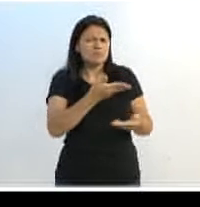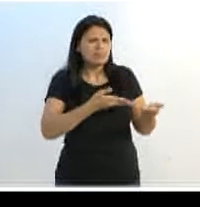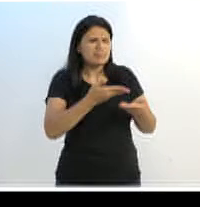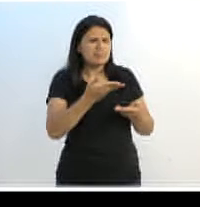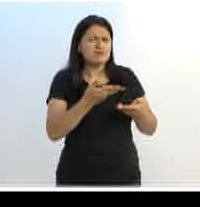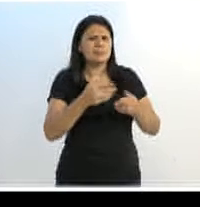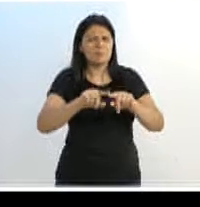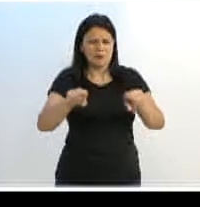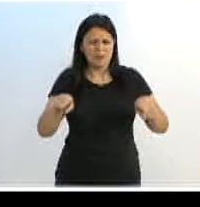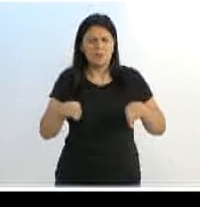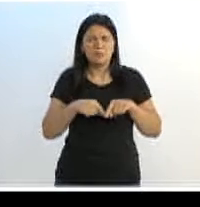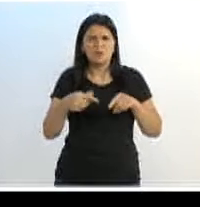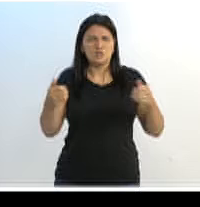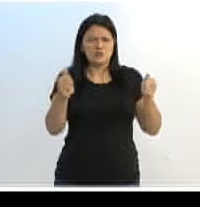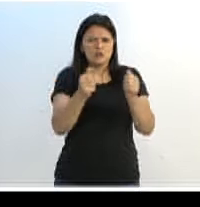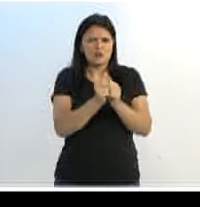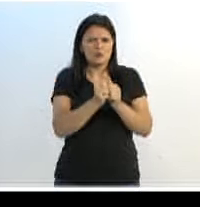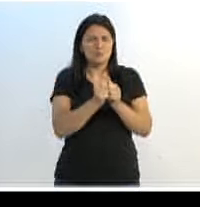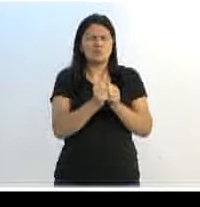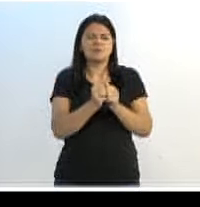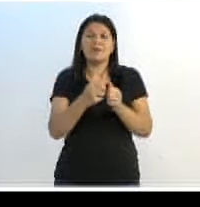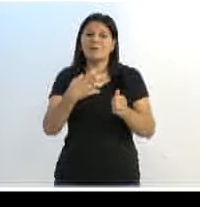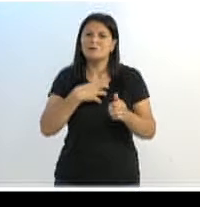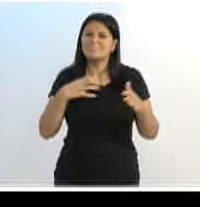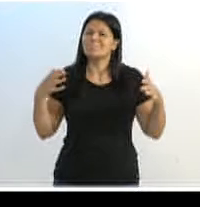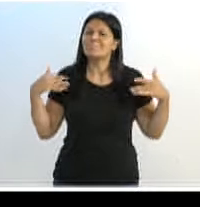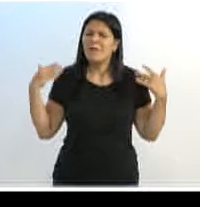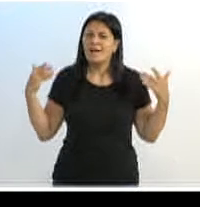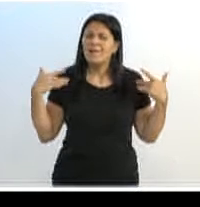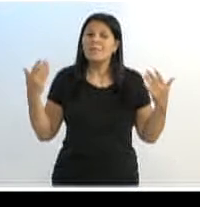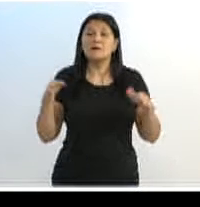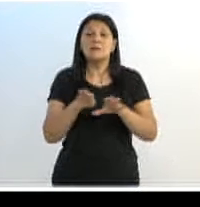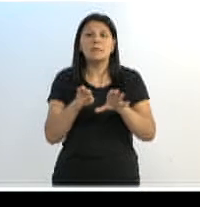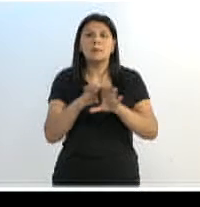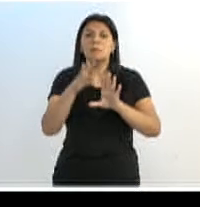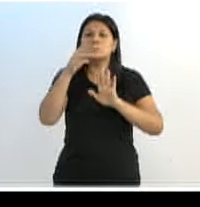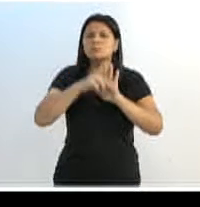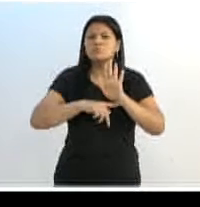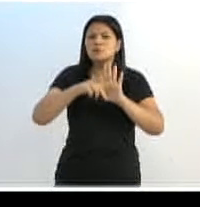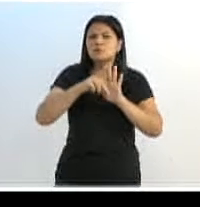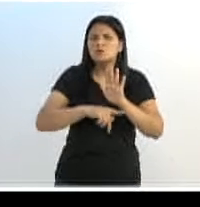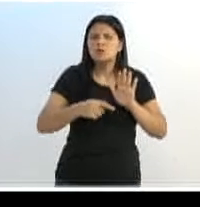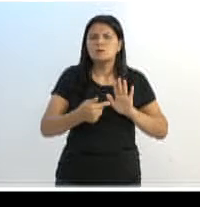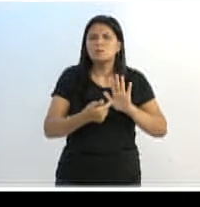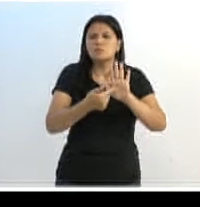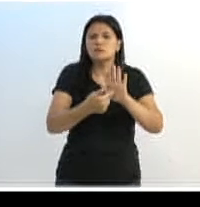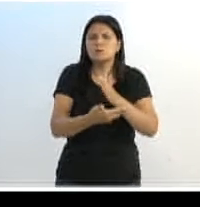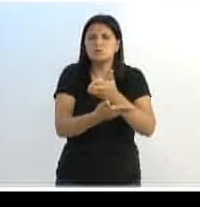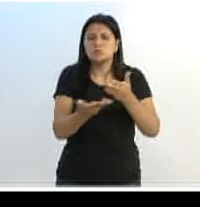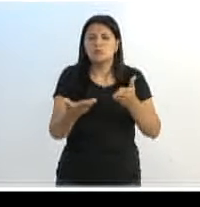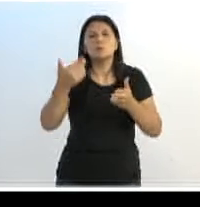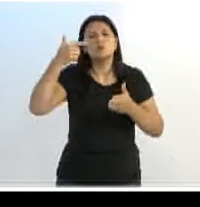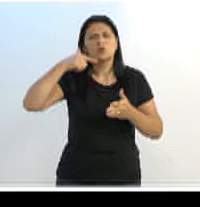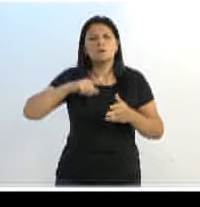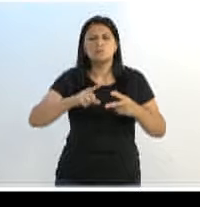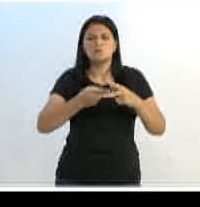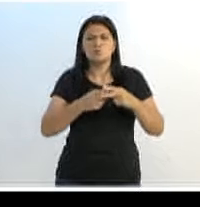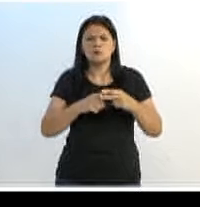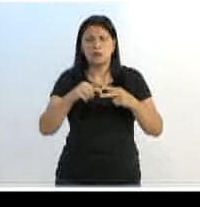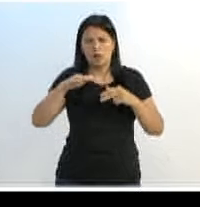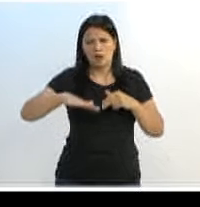nosso gabinete, com muita alegria, né? Encaminhamos também alguns projetos, algumas situações que nós conseguimos resolver aqui, e